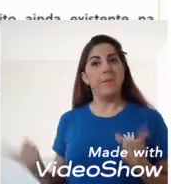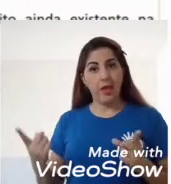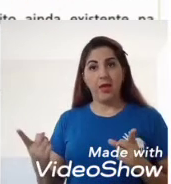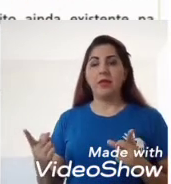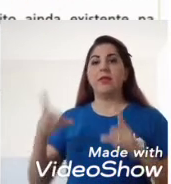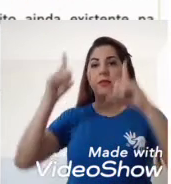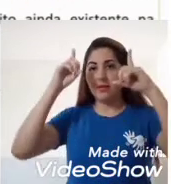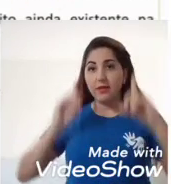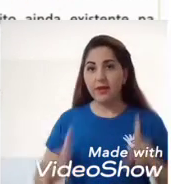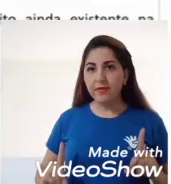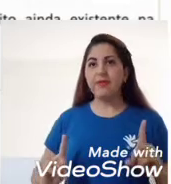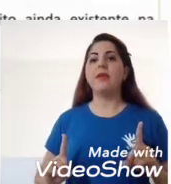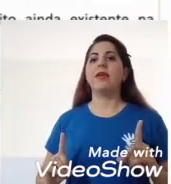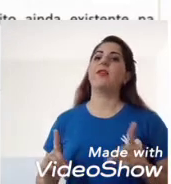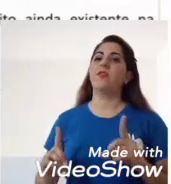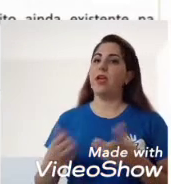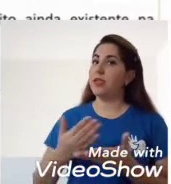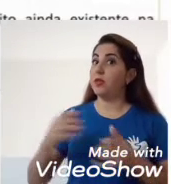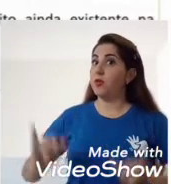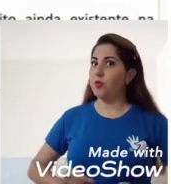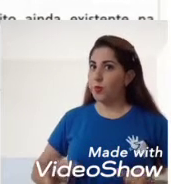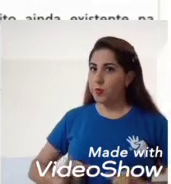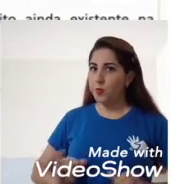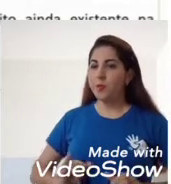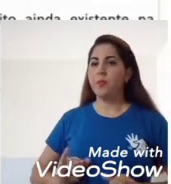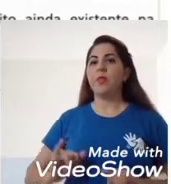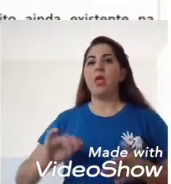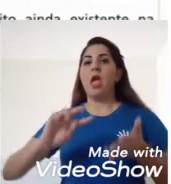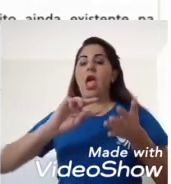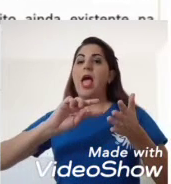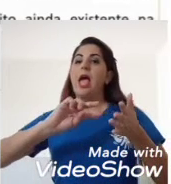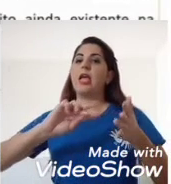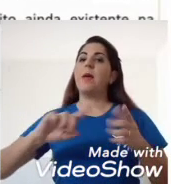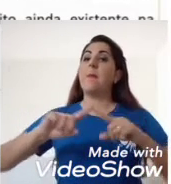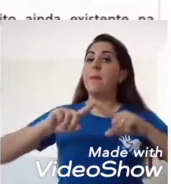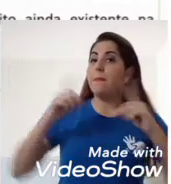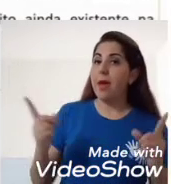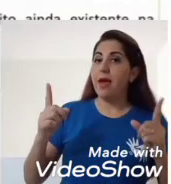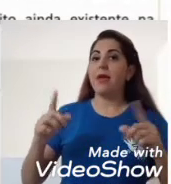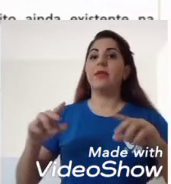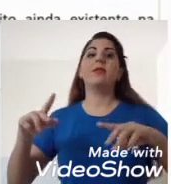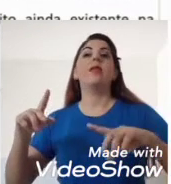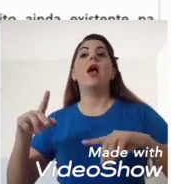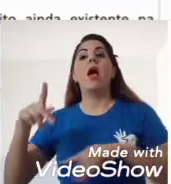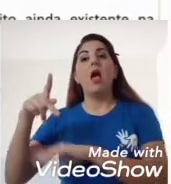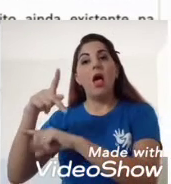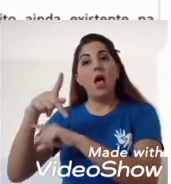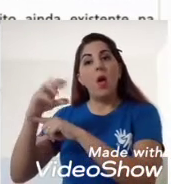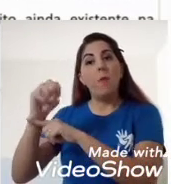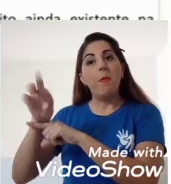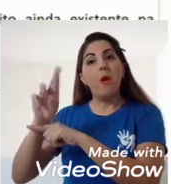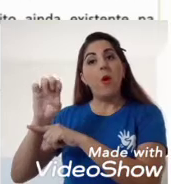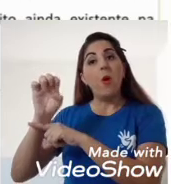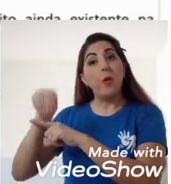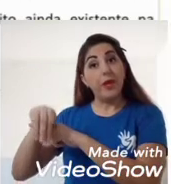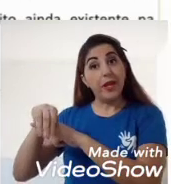Então, aqui é o contraponto, oposição, o contraste, a adversidade. Aqui ela pode colocar o mas, porém, contudo, no entanto,